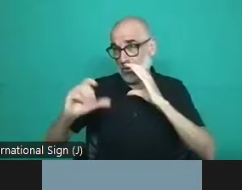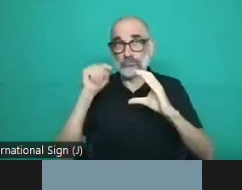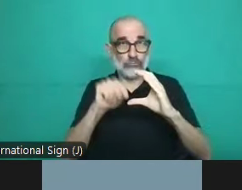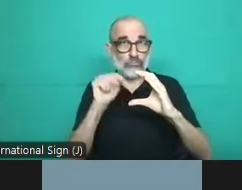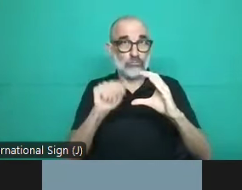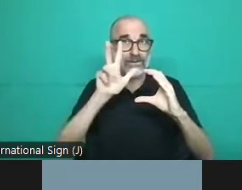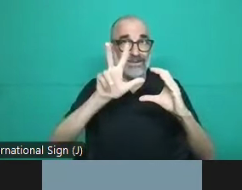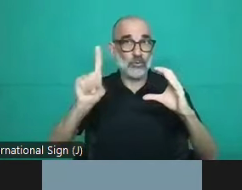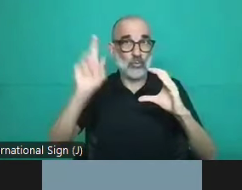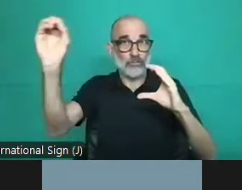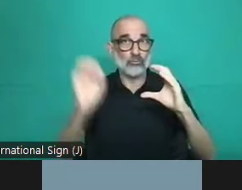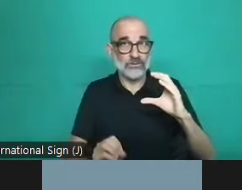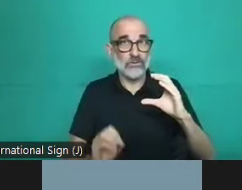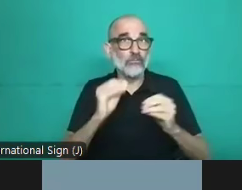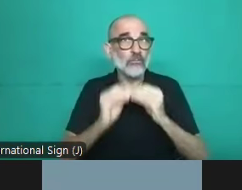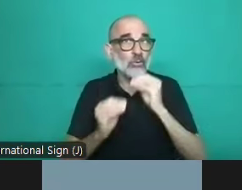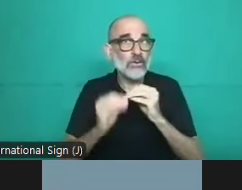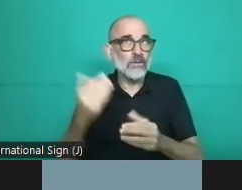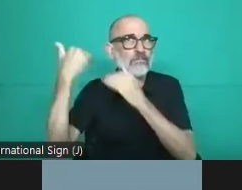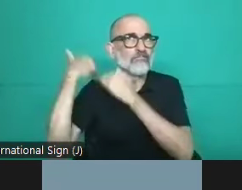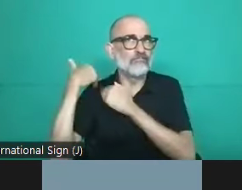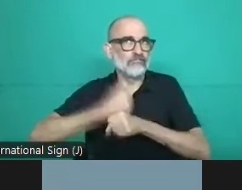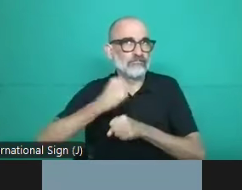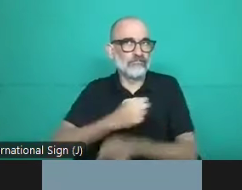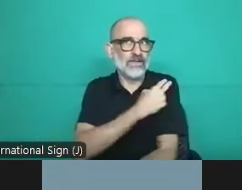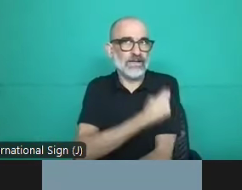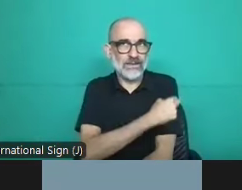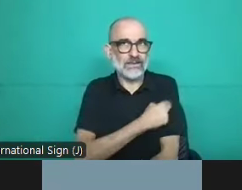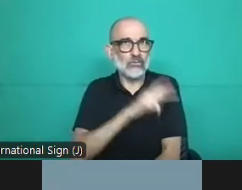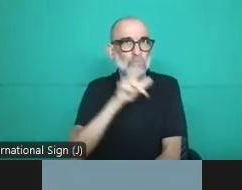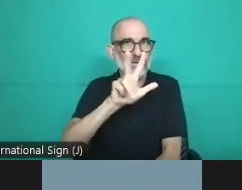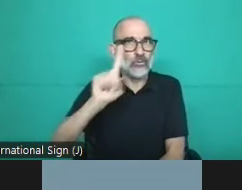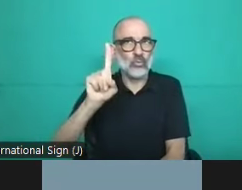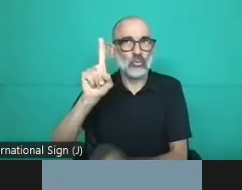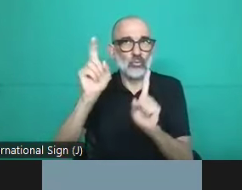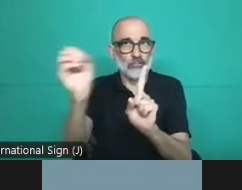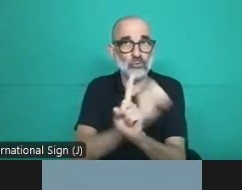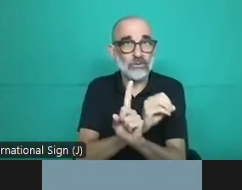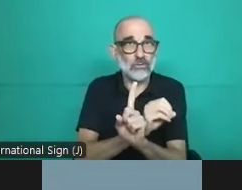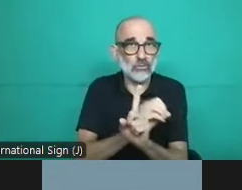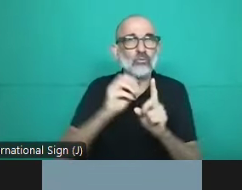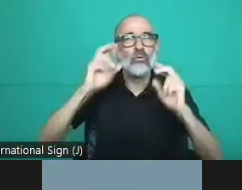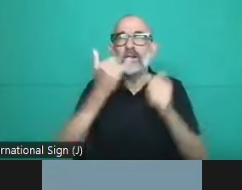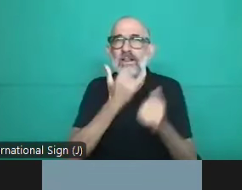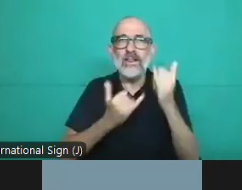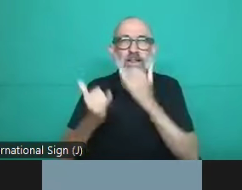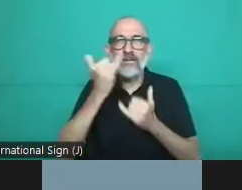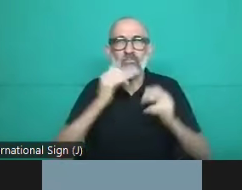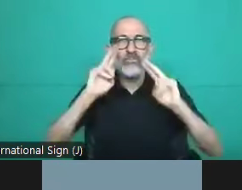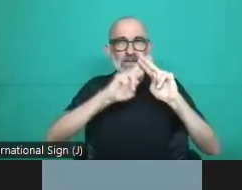A ideia é fazer um foco na parte obstétrica. Esses erros de diagnóstico foram estabelecidos